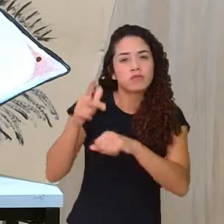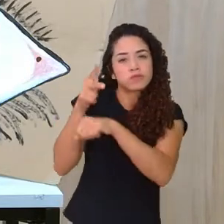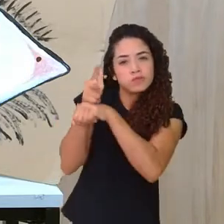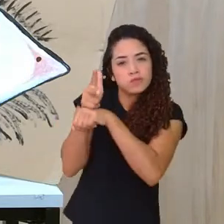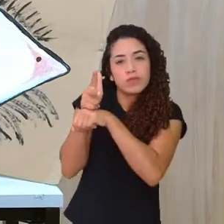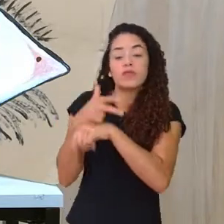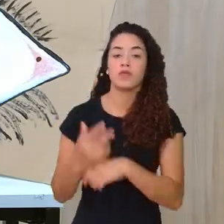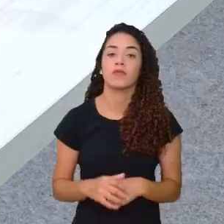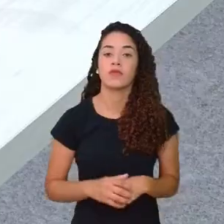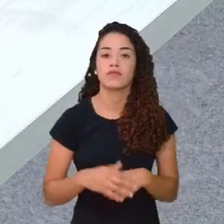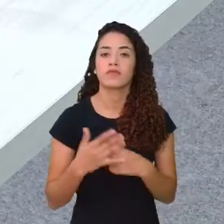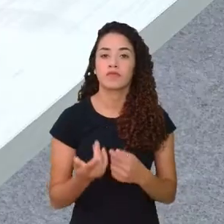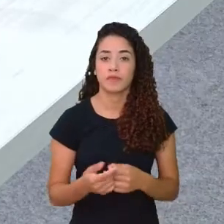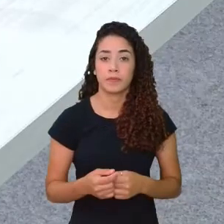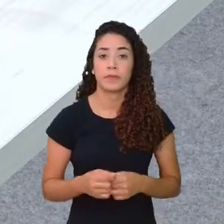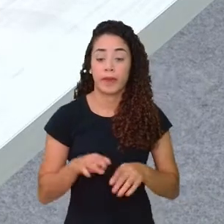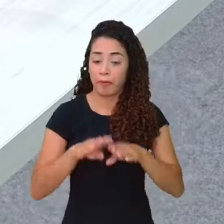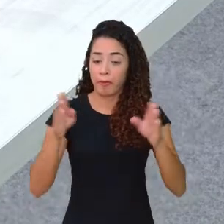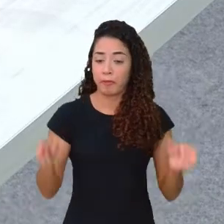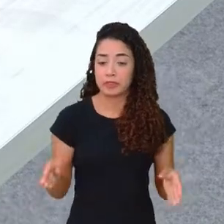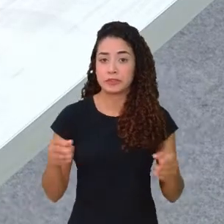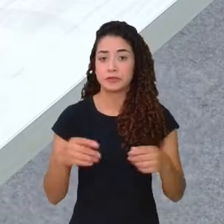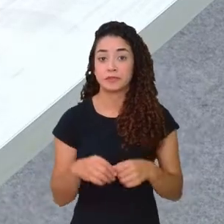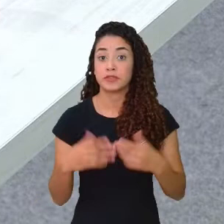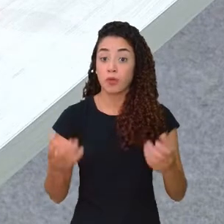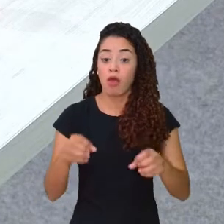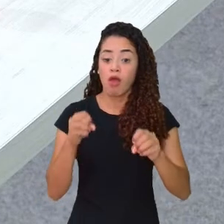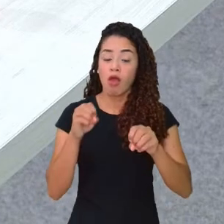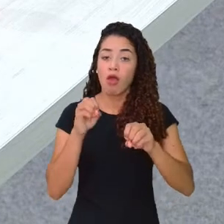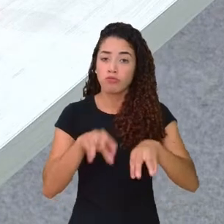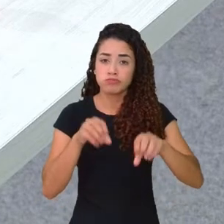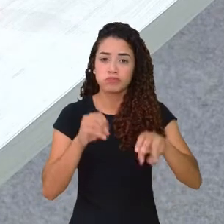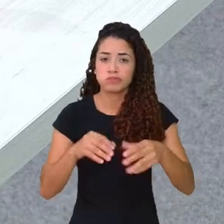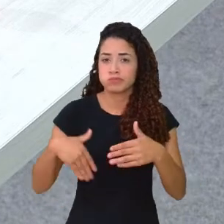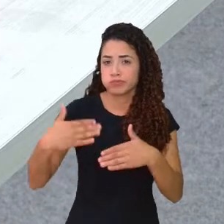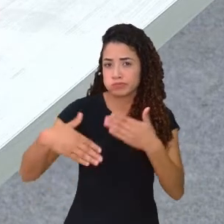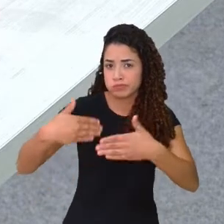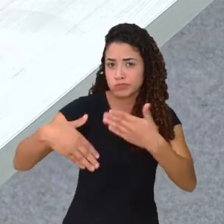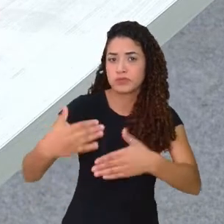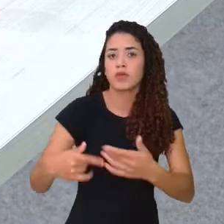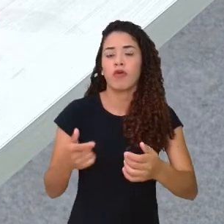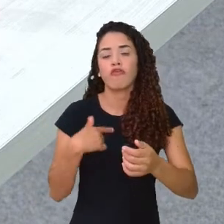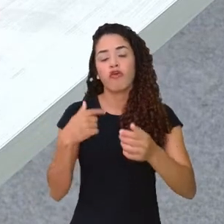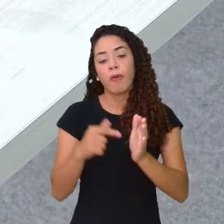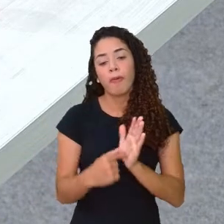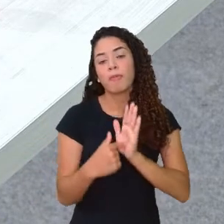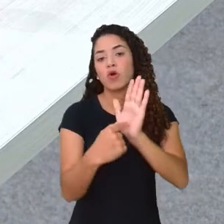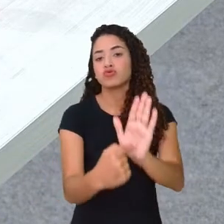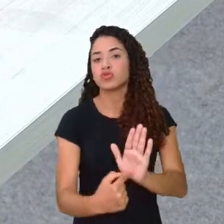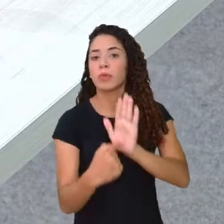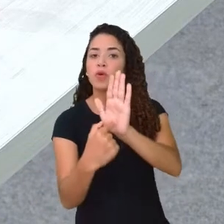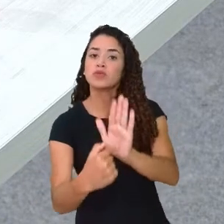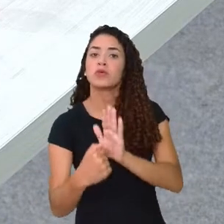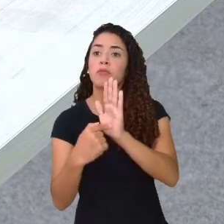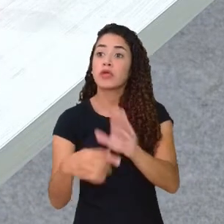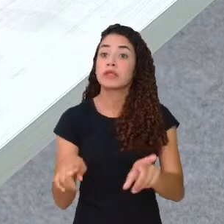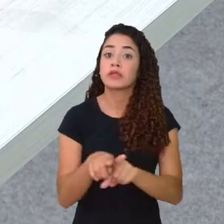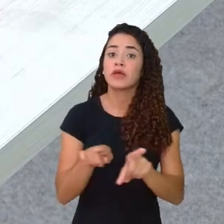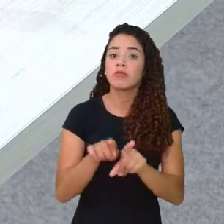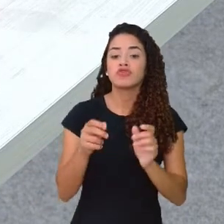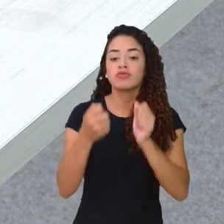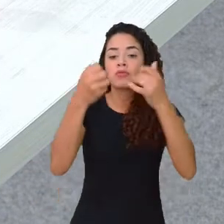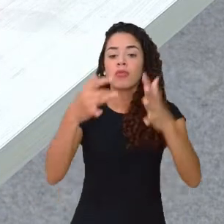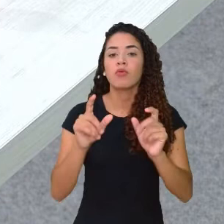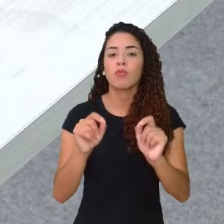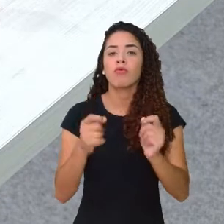na nossa mesa, uma máquina fotográfica. Durante a aula, eu vou apresentando a vocês esses objetos e o que é que eu quero com eles